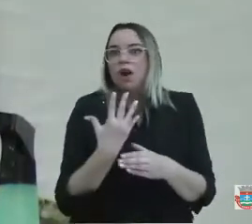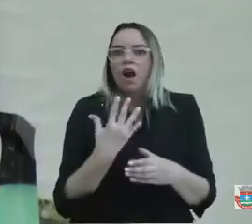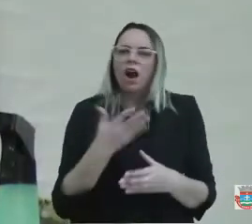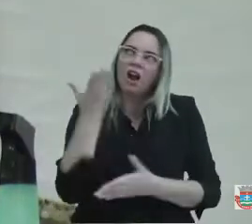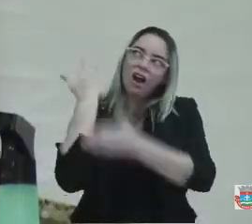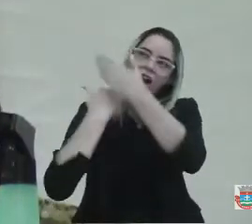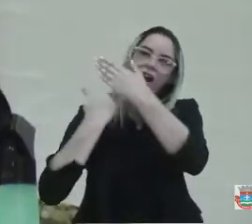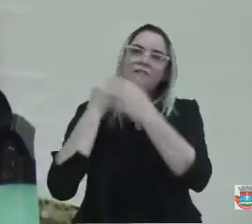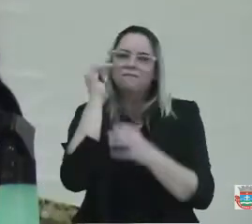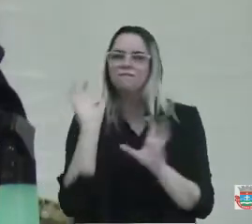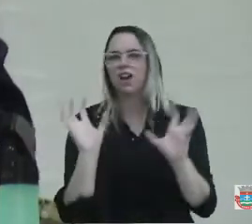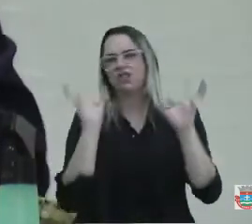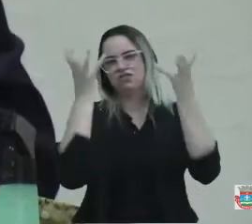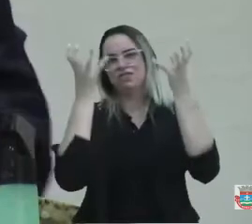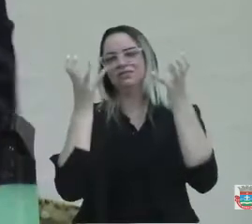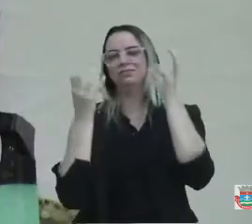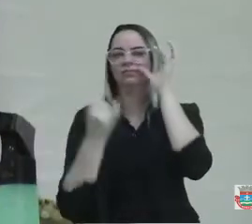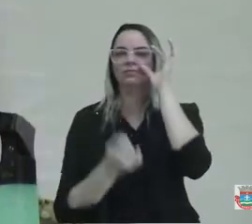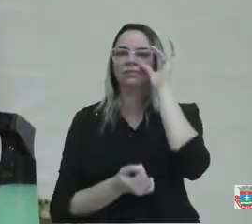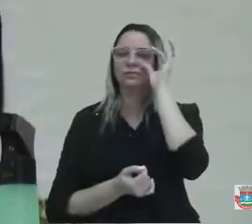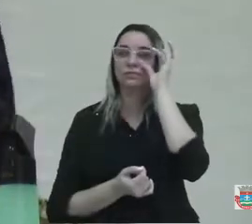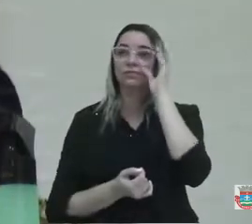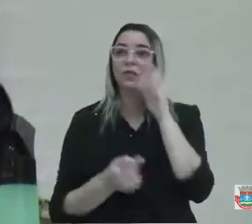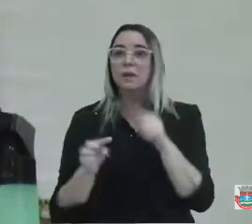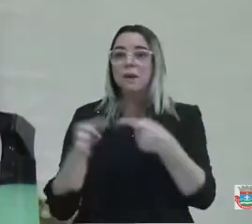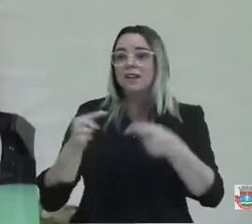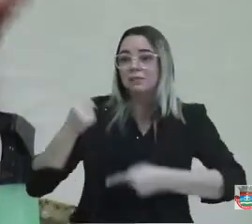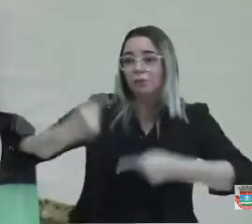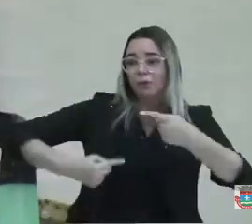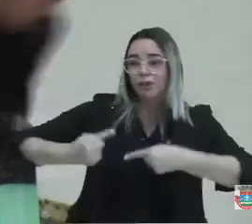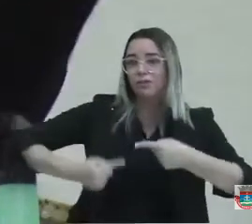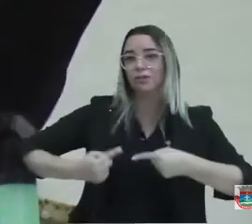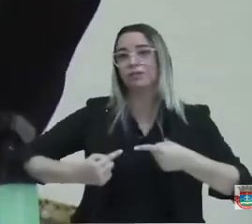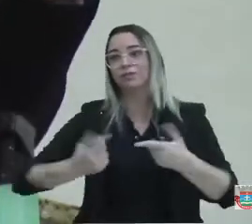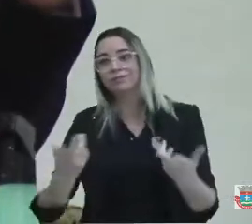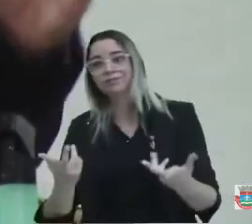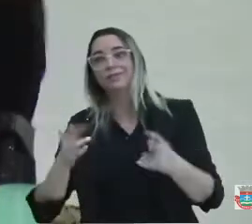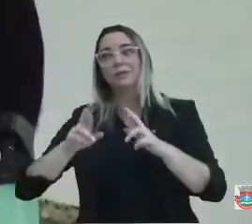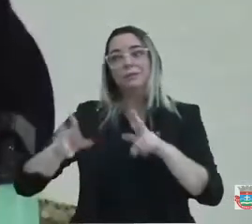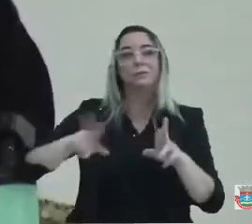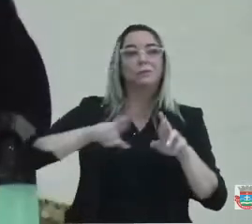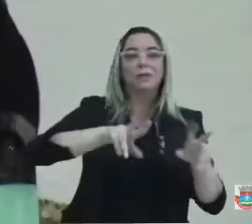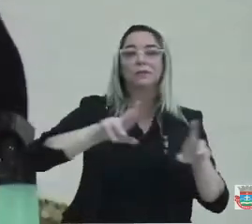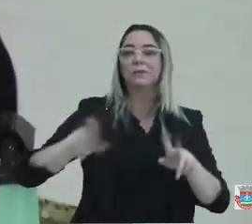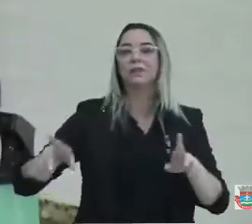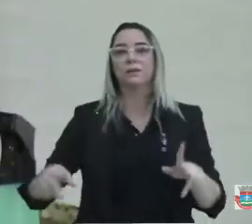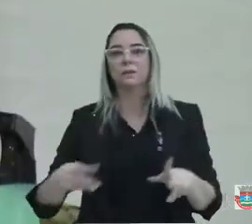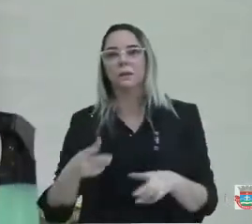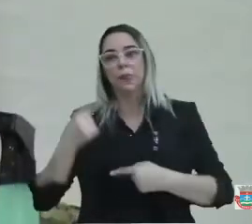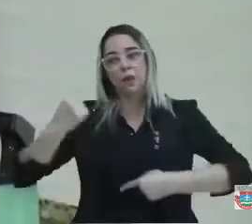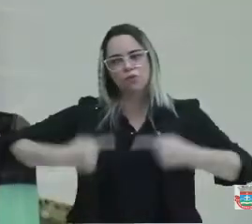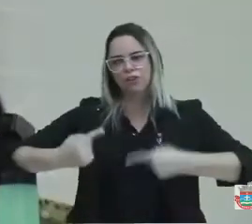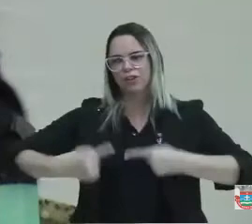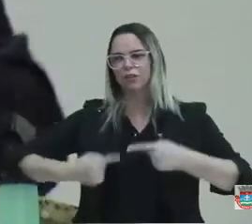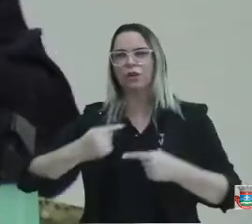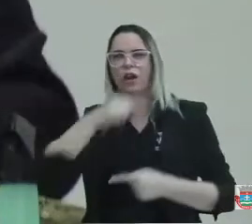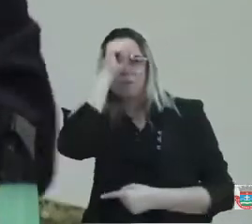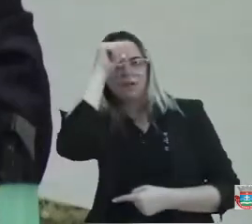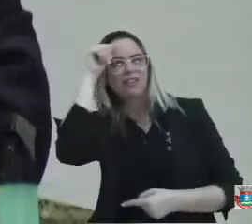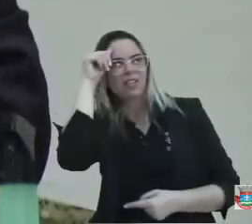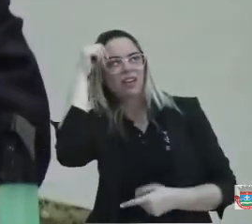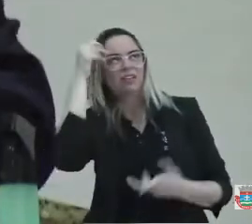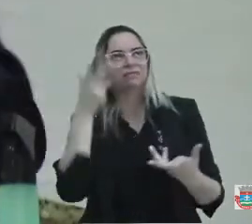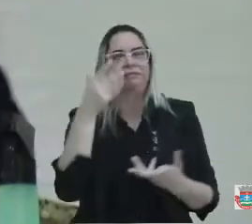acolher o povo e acolhe muito bem. Agora os políticos é que estão, por conta de político, que eu acredito que Batité, o